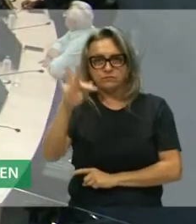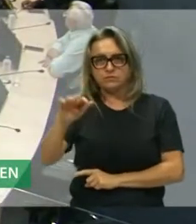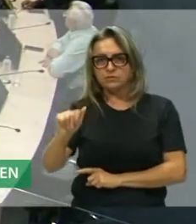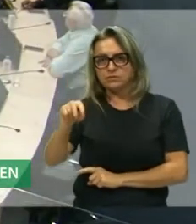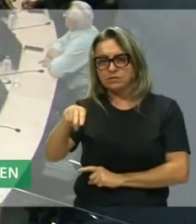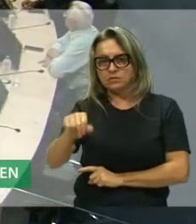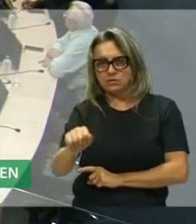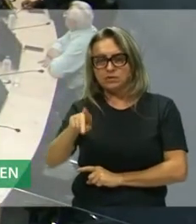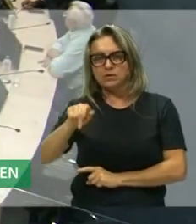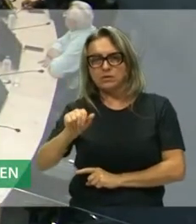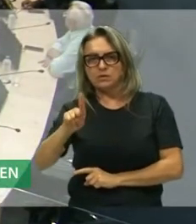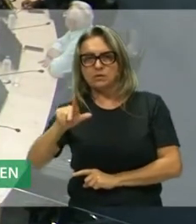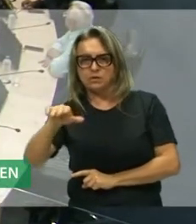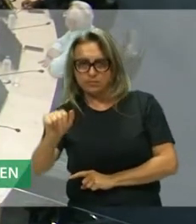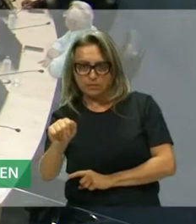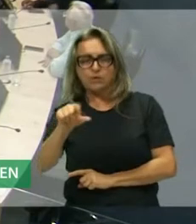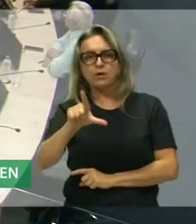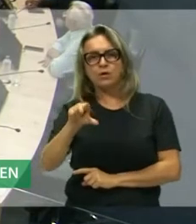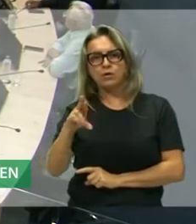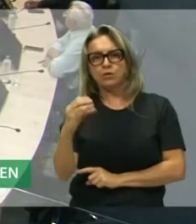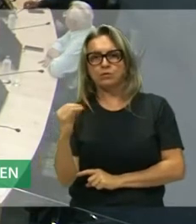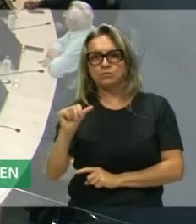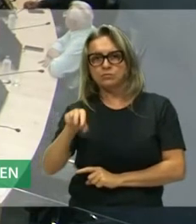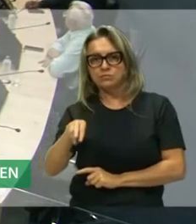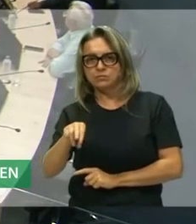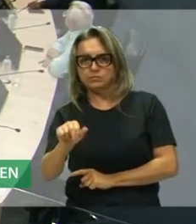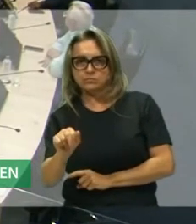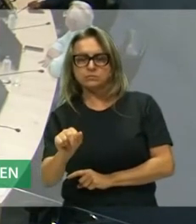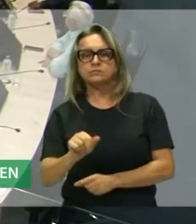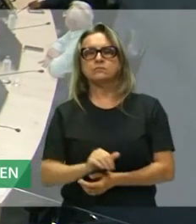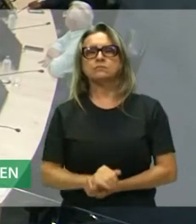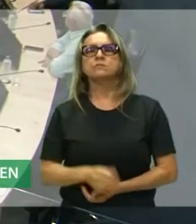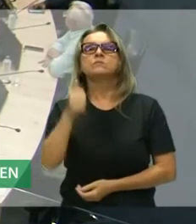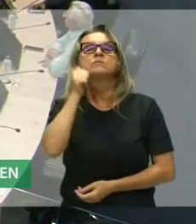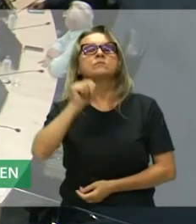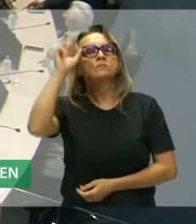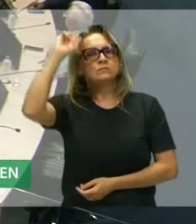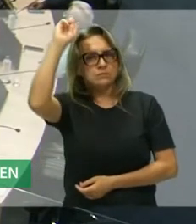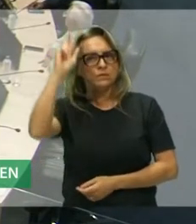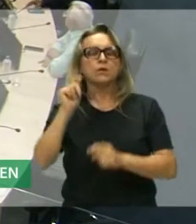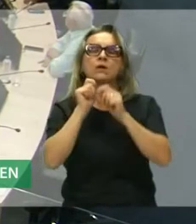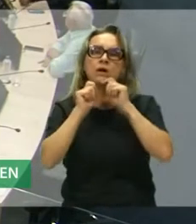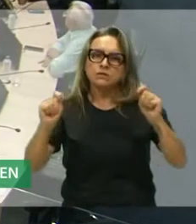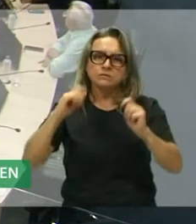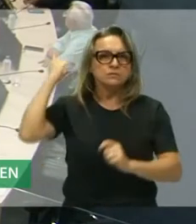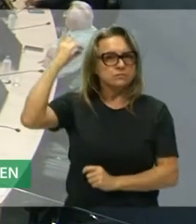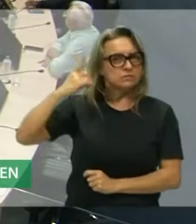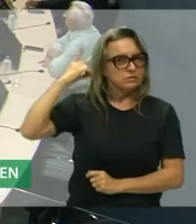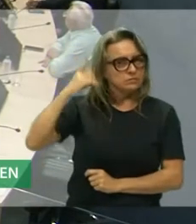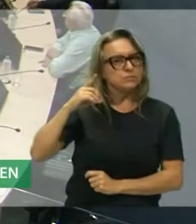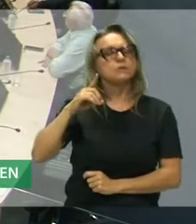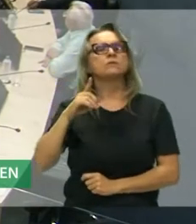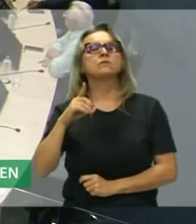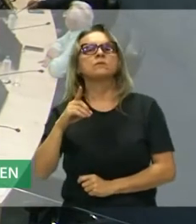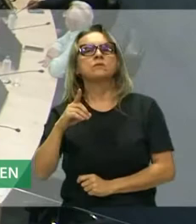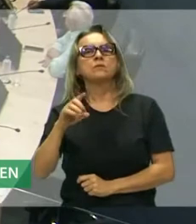Lucimara Cardoso. Senhora assessora parlamentar do deputado Gessé Lopes, Daniele